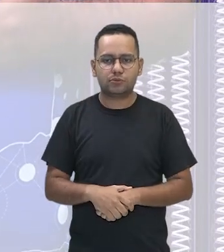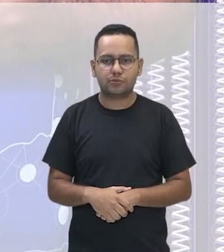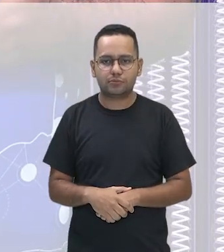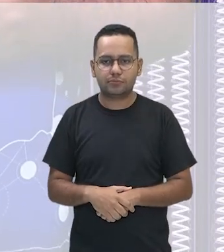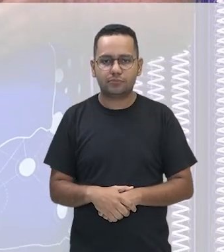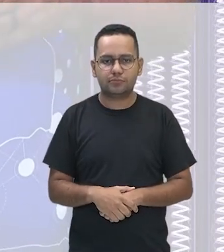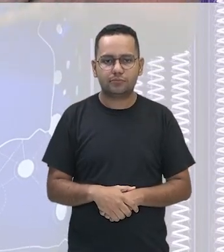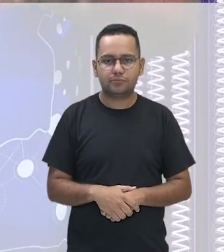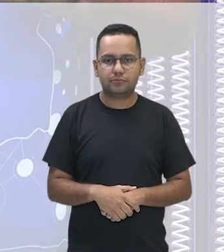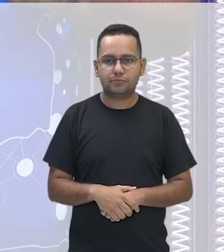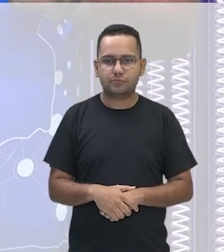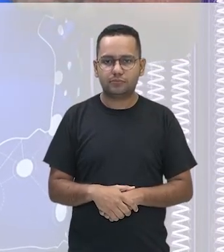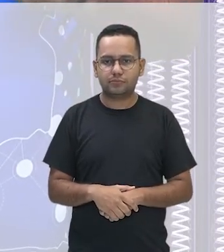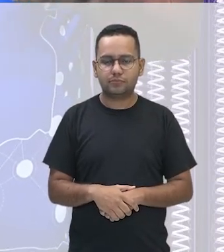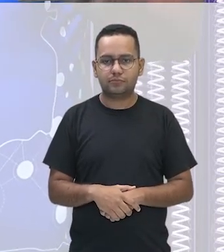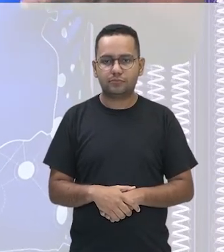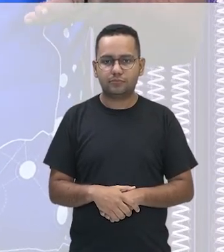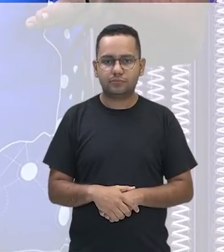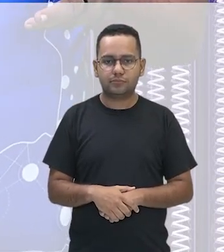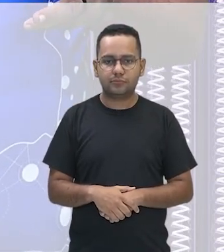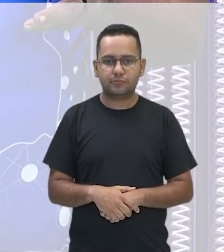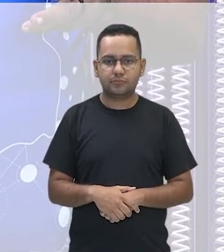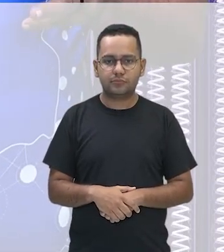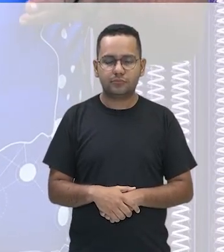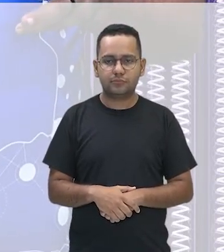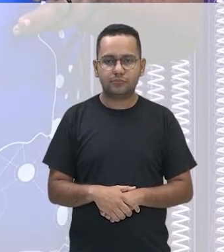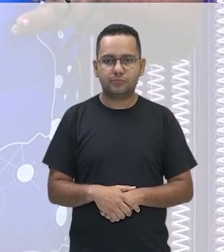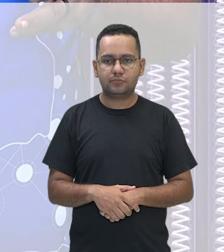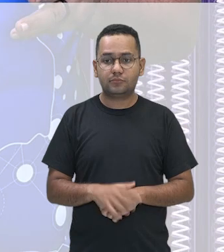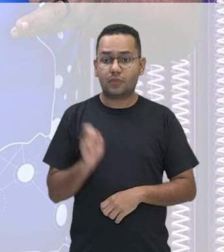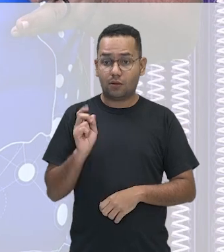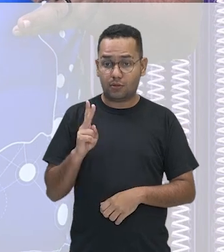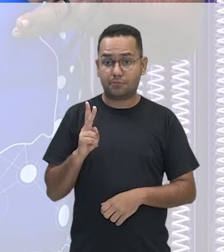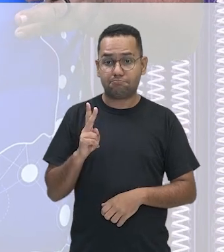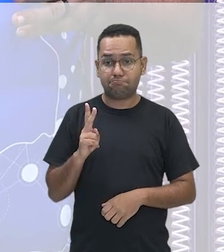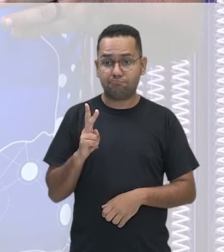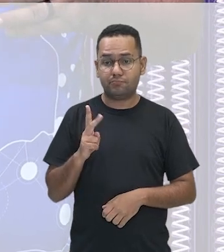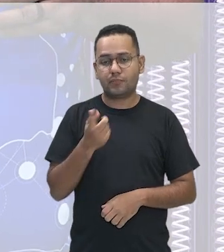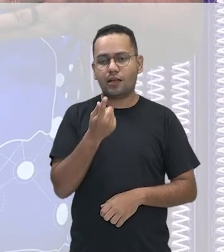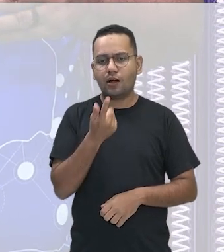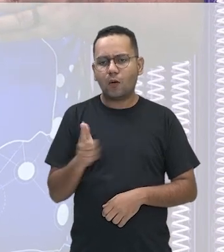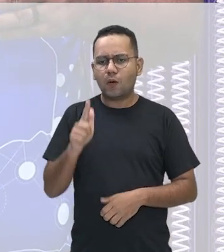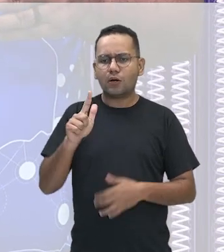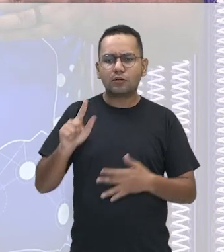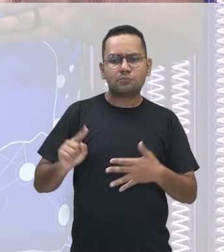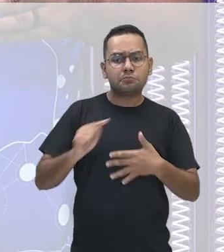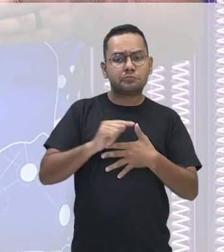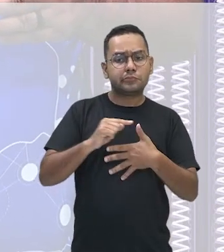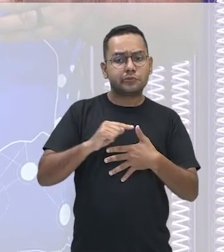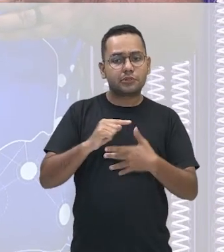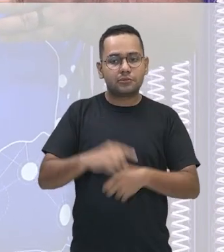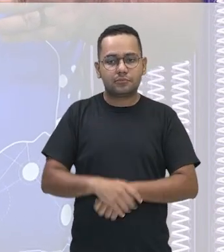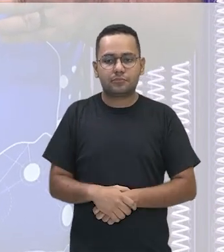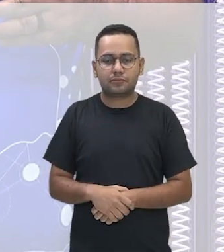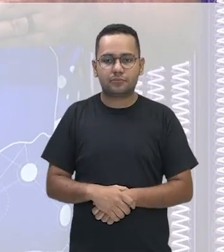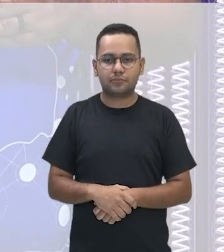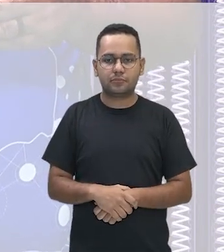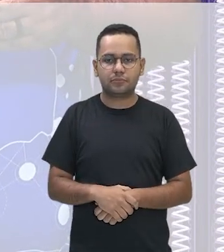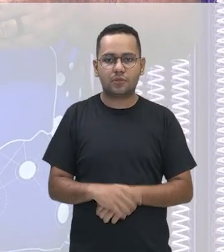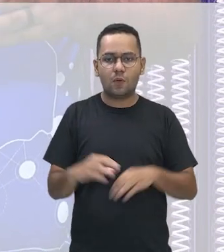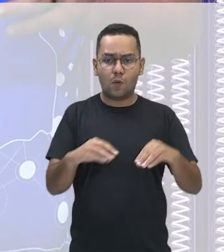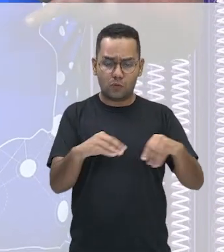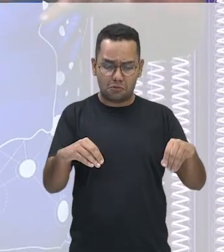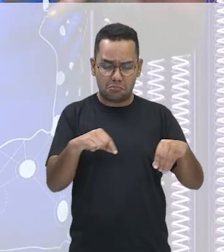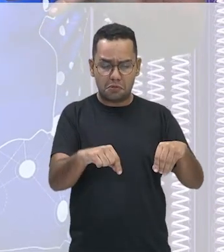vegetal. E além dessa vida hídrica, nós temos também a questão do solo, que deve ser um solo sadio e